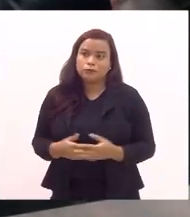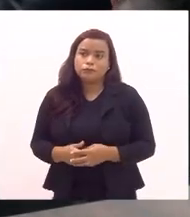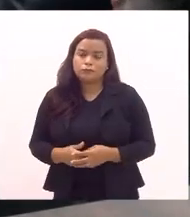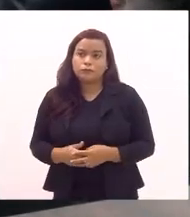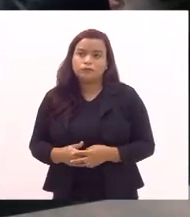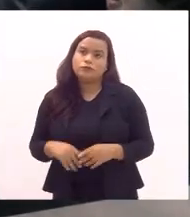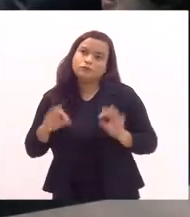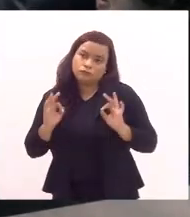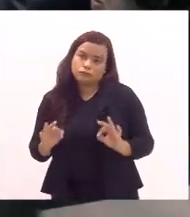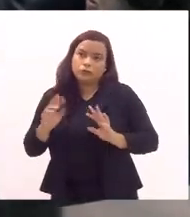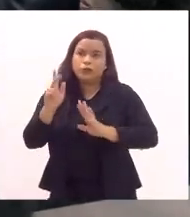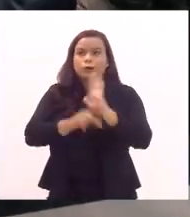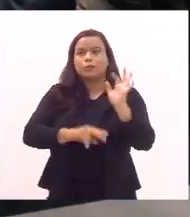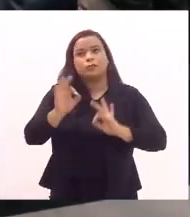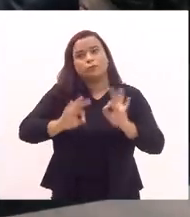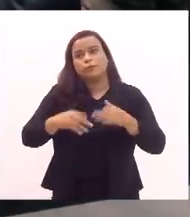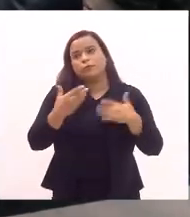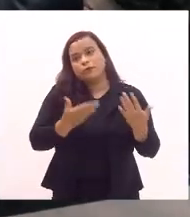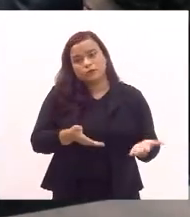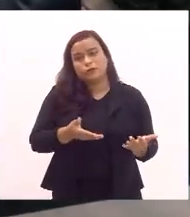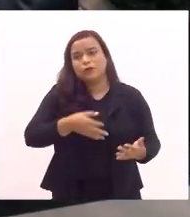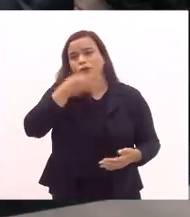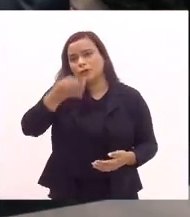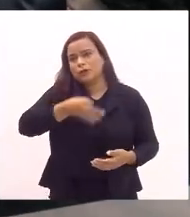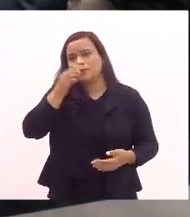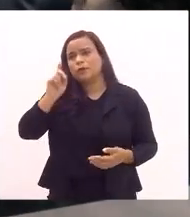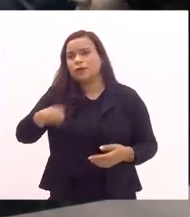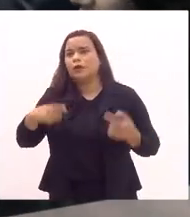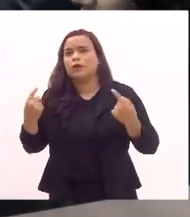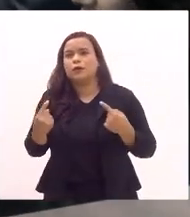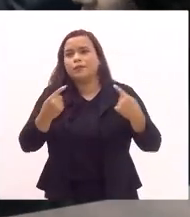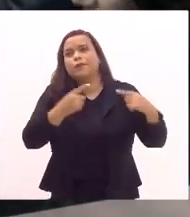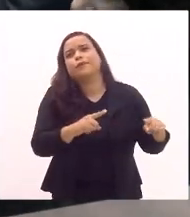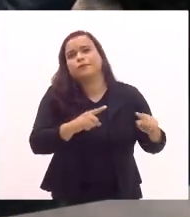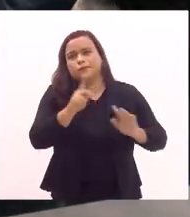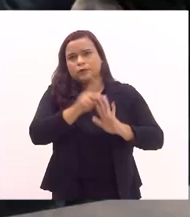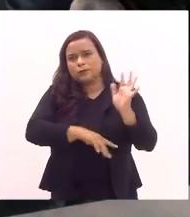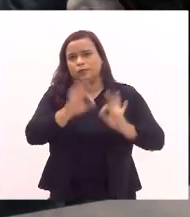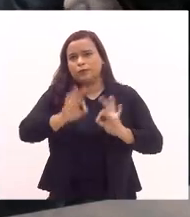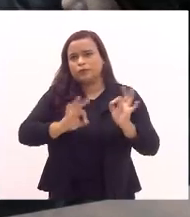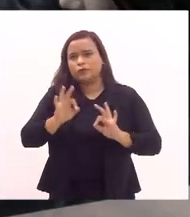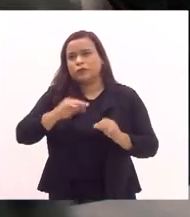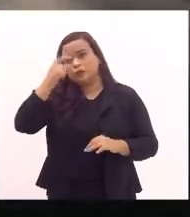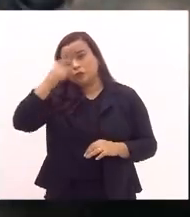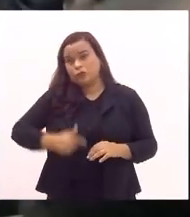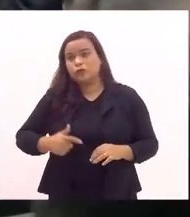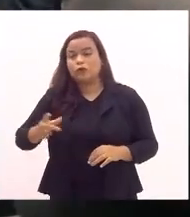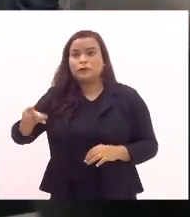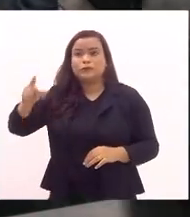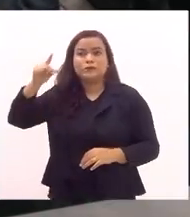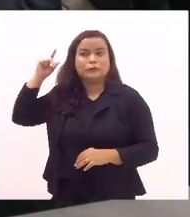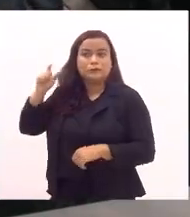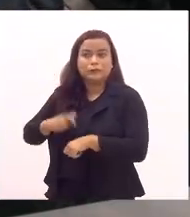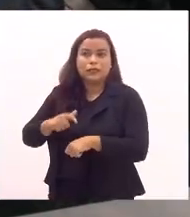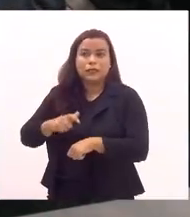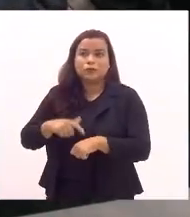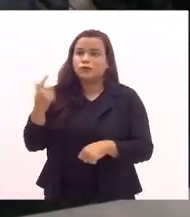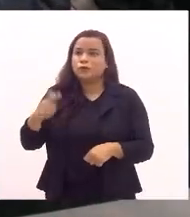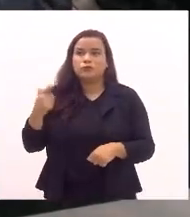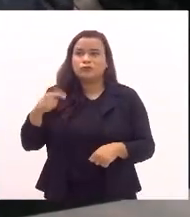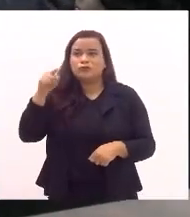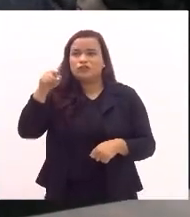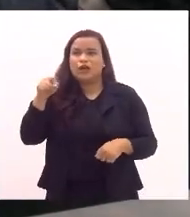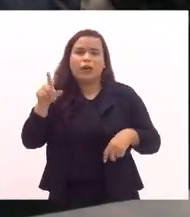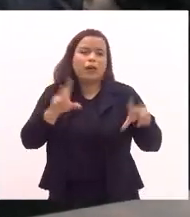obviamente o projeto o parecer é contrário ao projeto aliás eu sou de um tempo que não existe essa